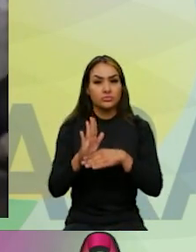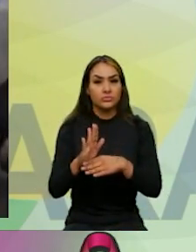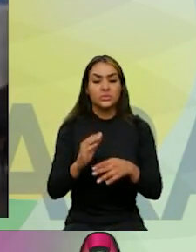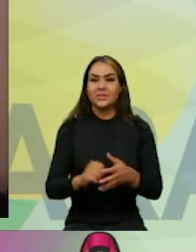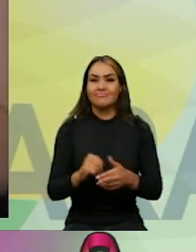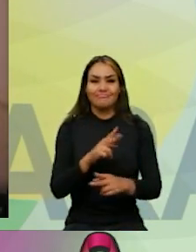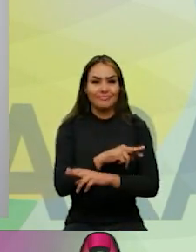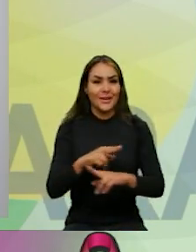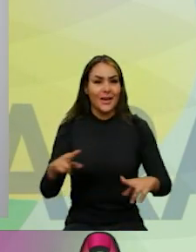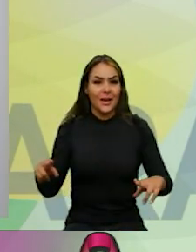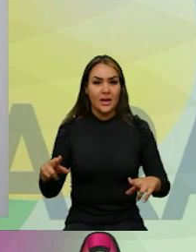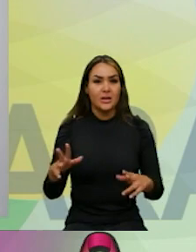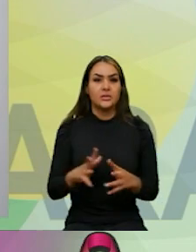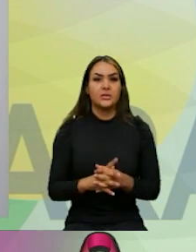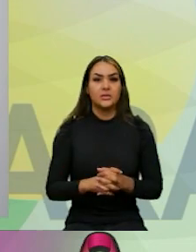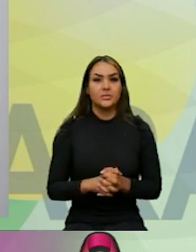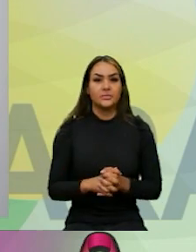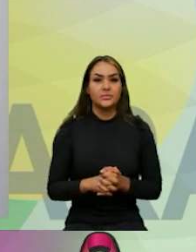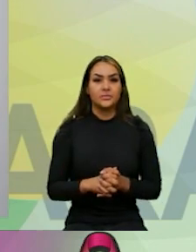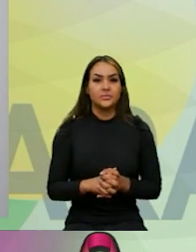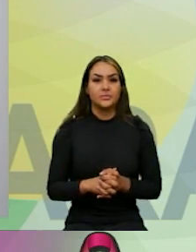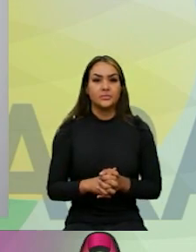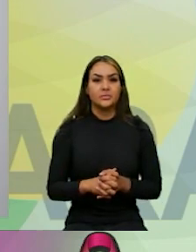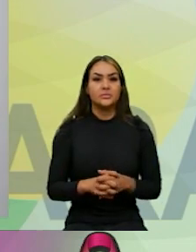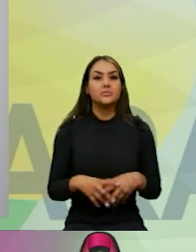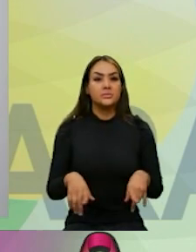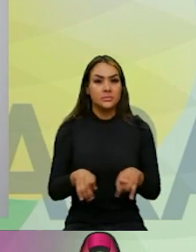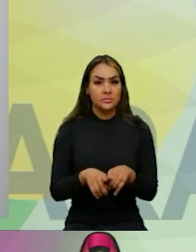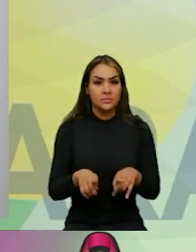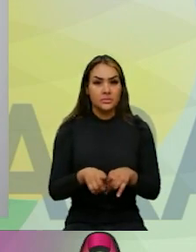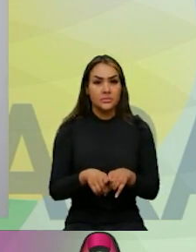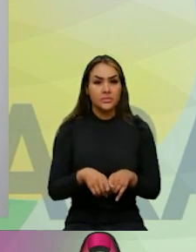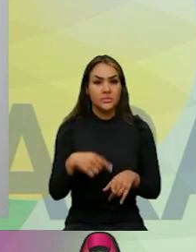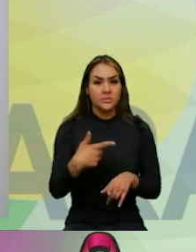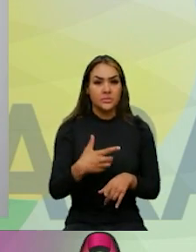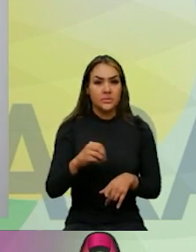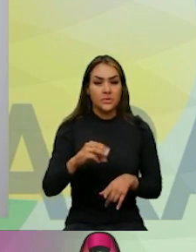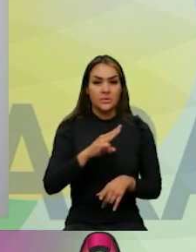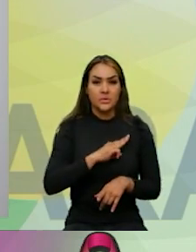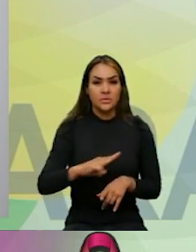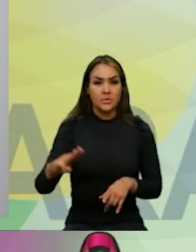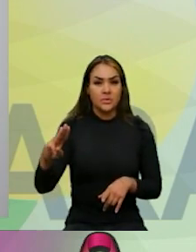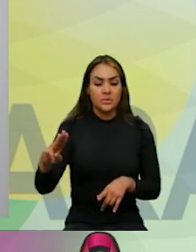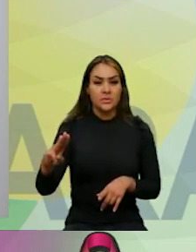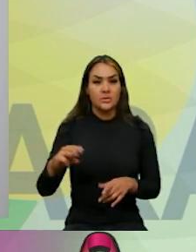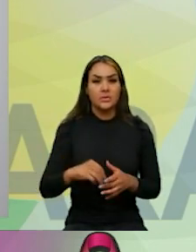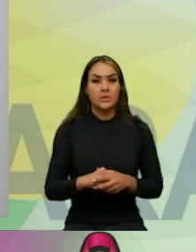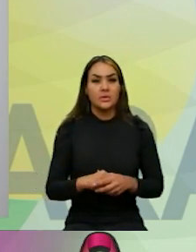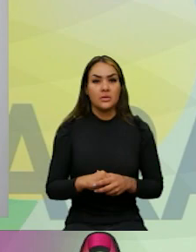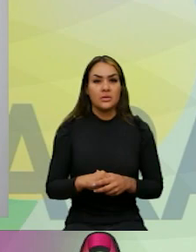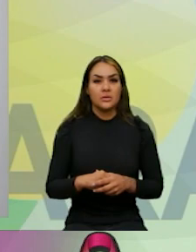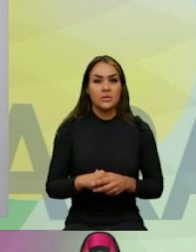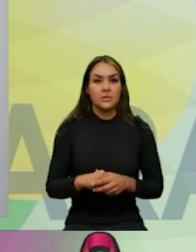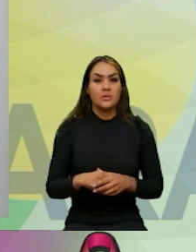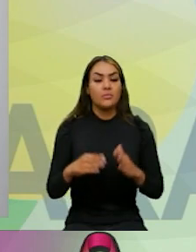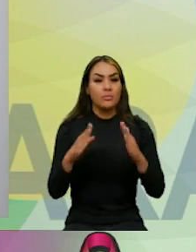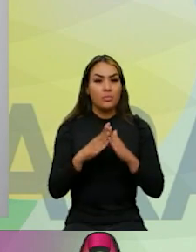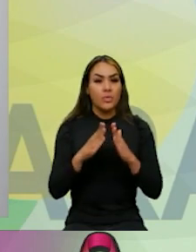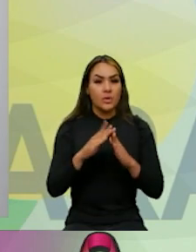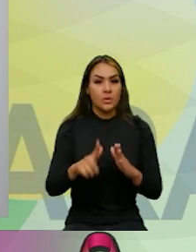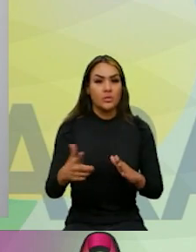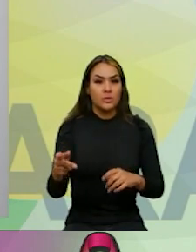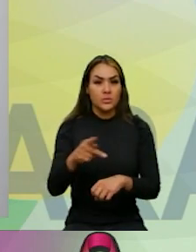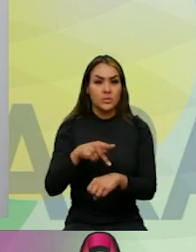outros, e também de seus 20 missionários enviados e